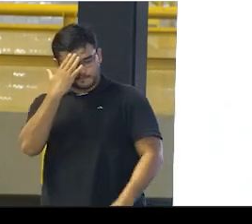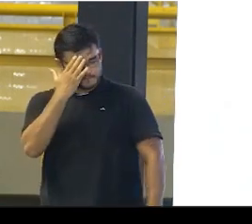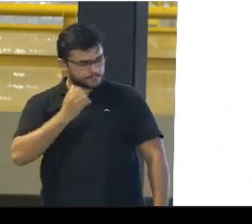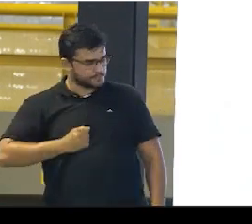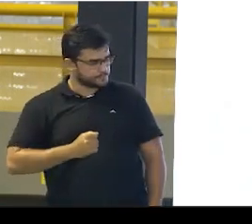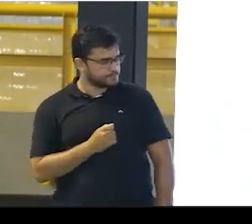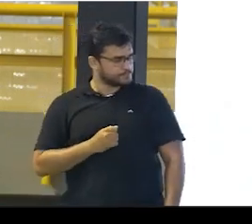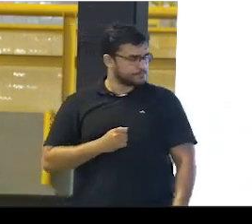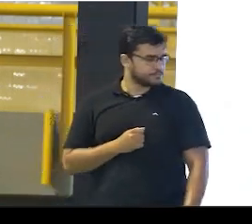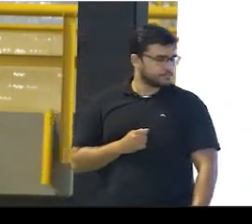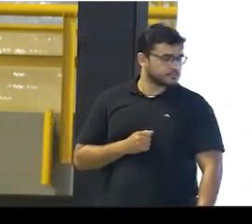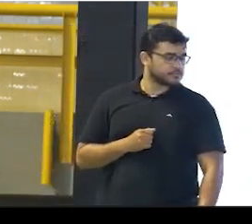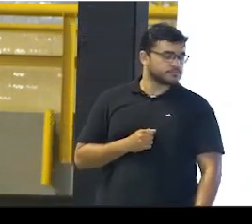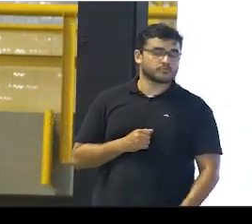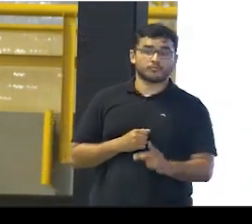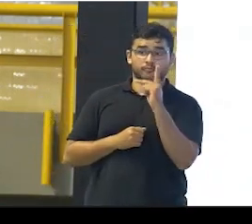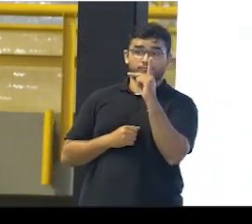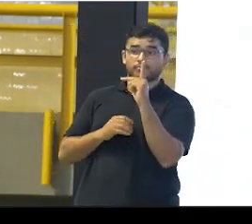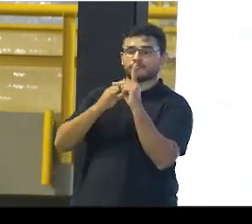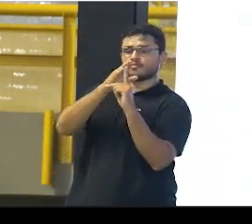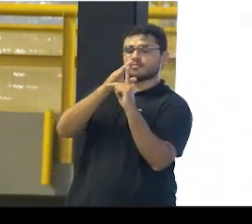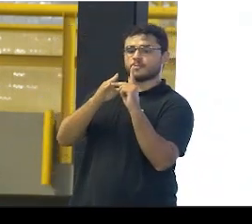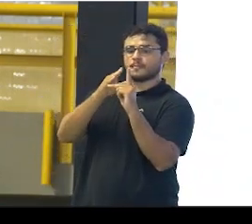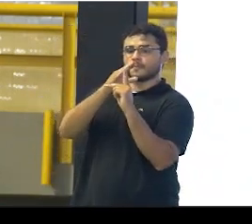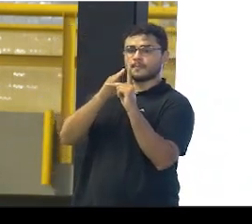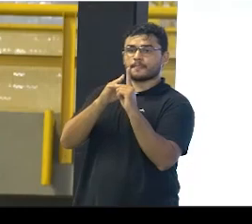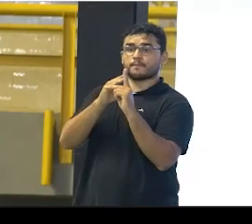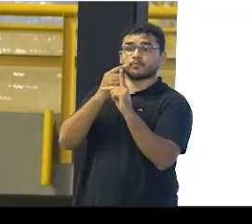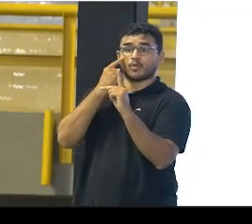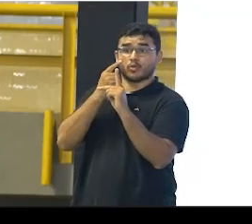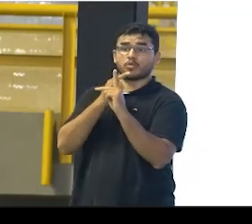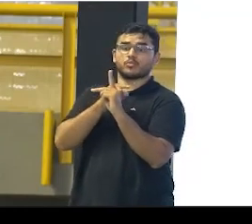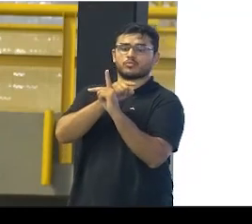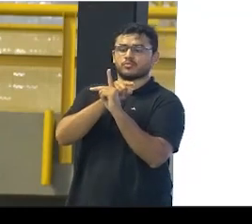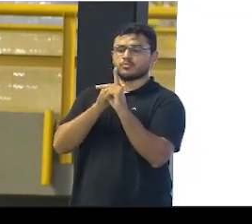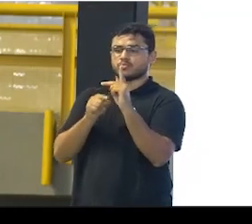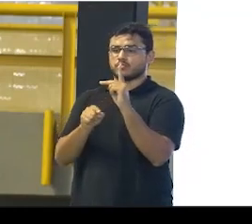um paralelogramo, viu, gente? Todo retângulo é paralelogramo.